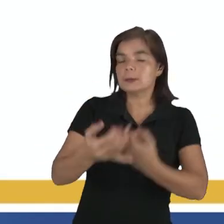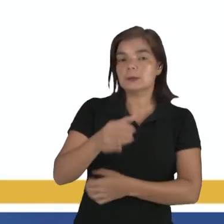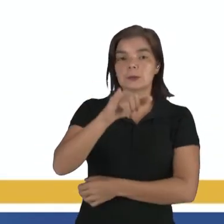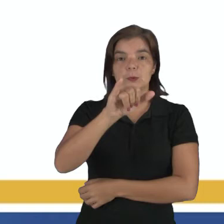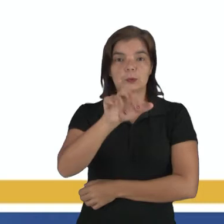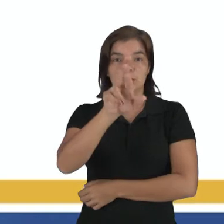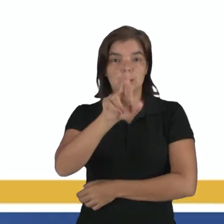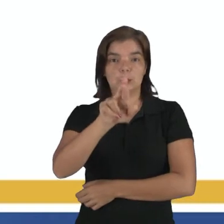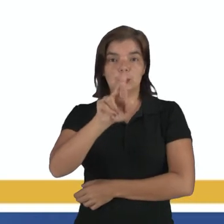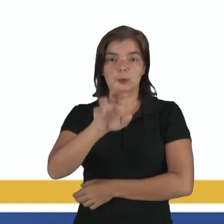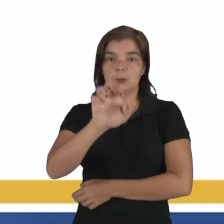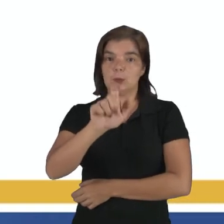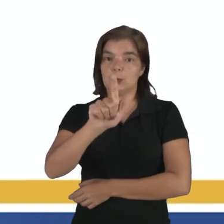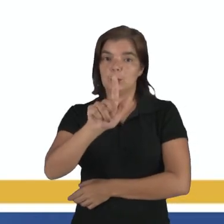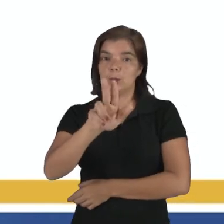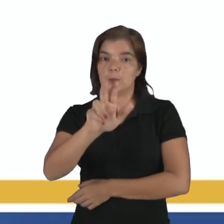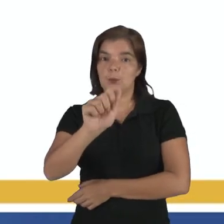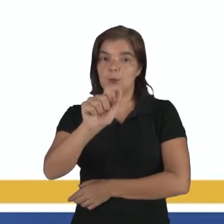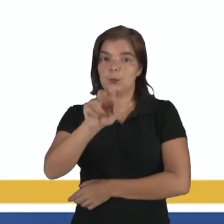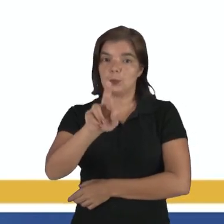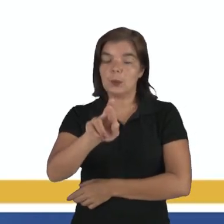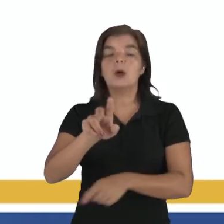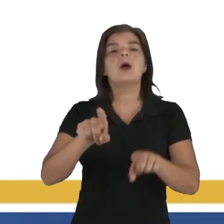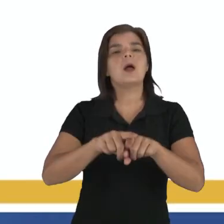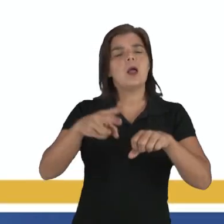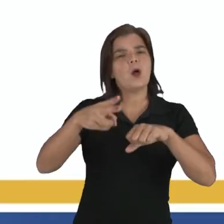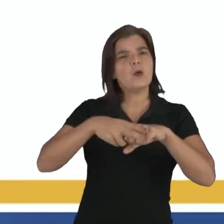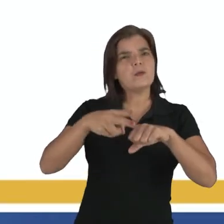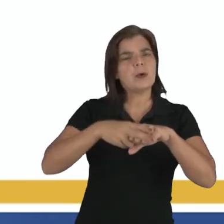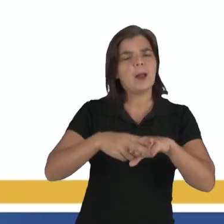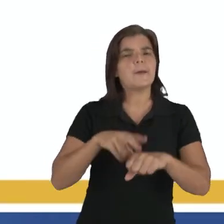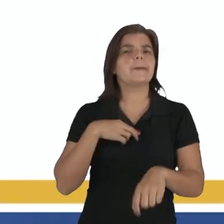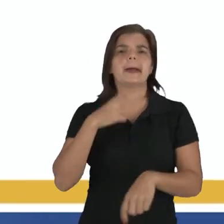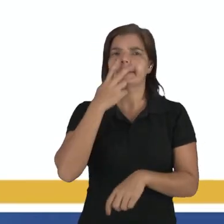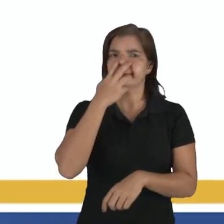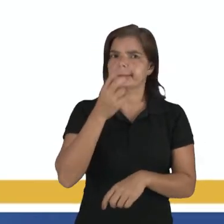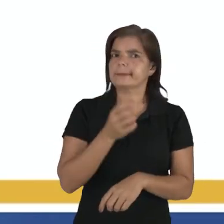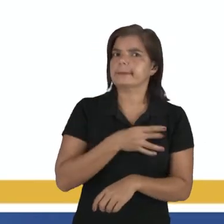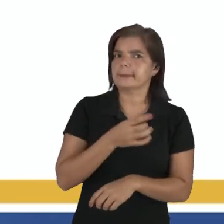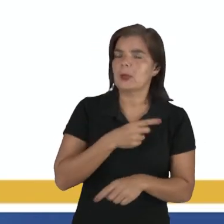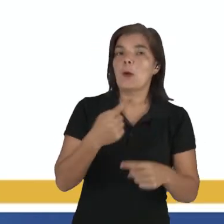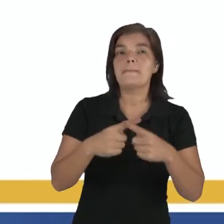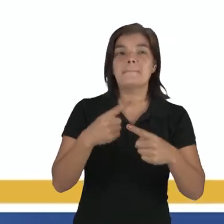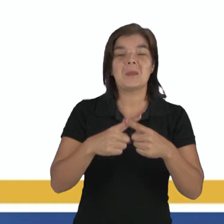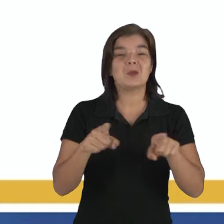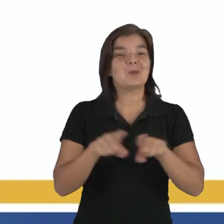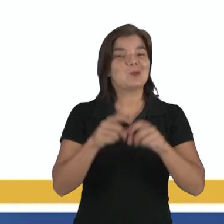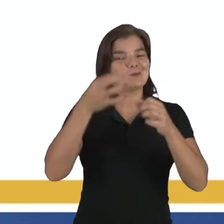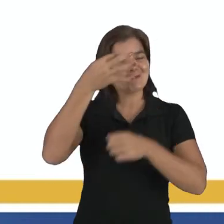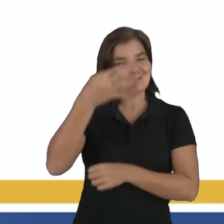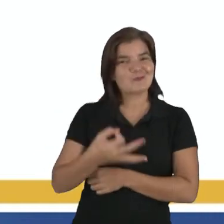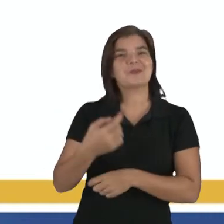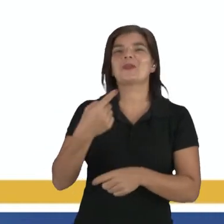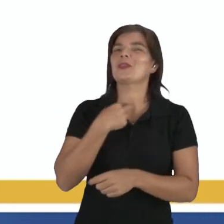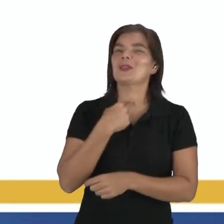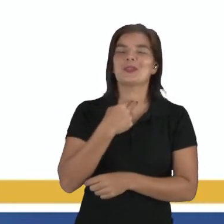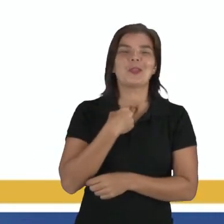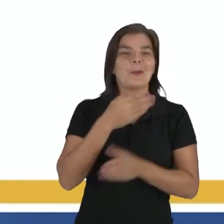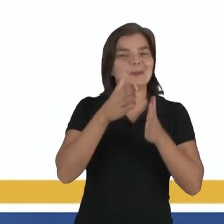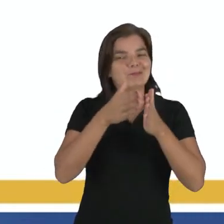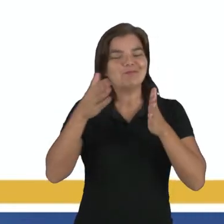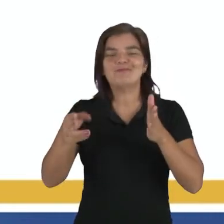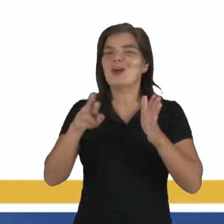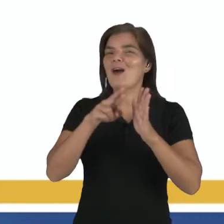Já os verbos irregulares, pessoal, eles são aqueles verbos um pouquinho mais temidos. Por quê? Porque eles são irregulares justamente porque não